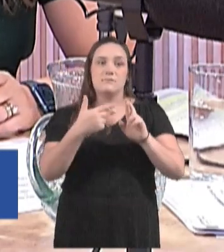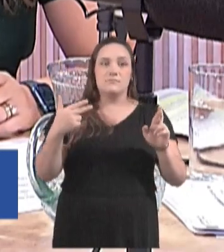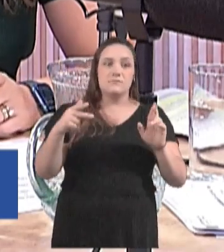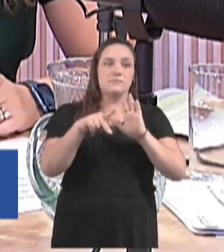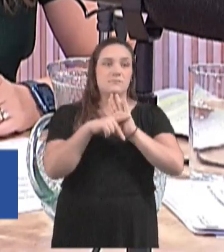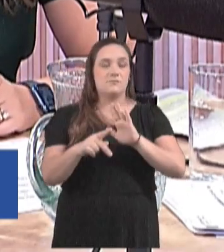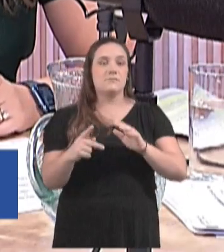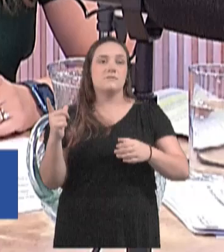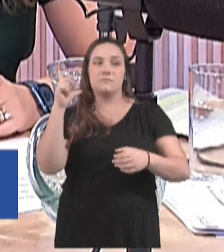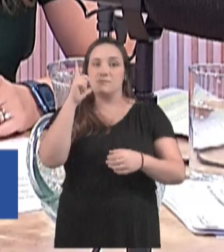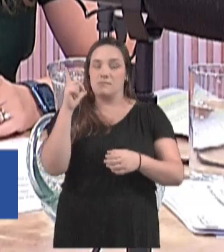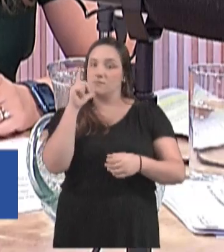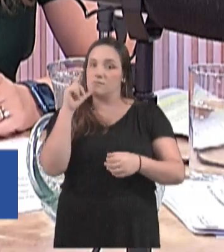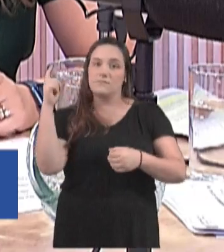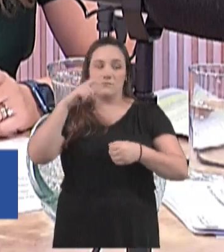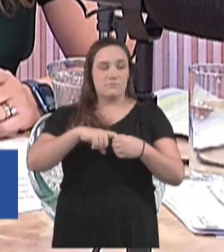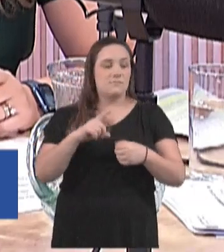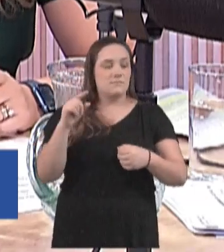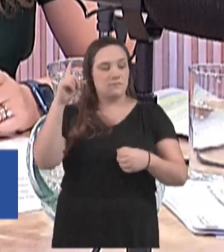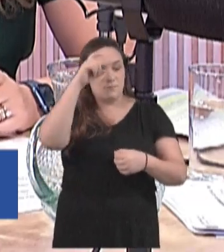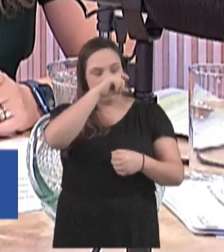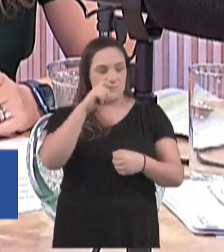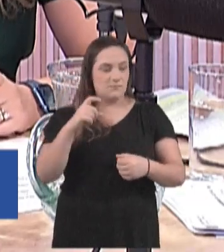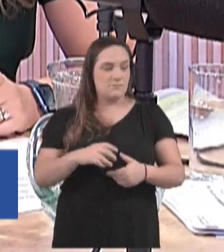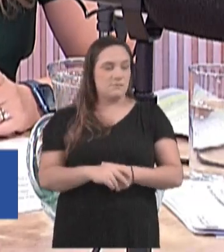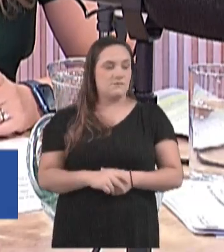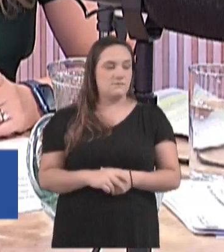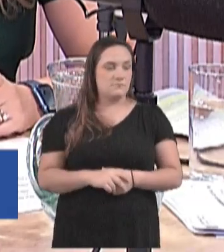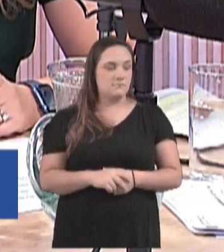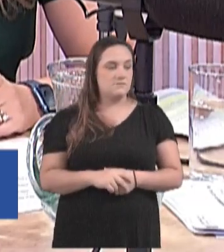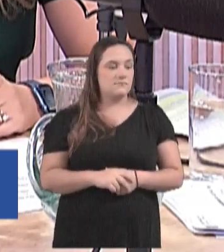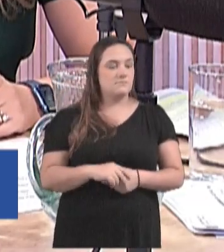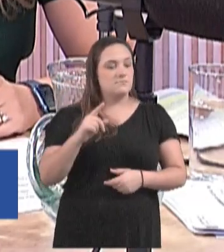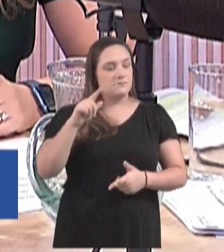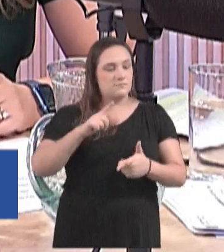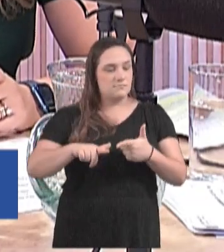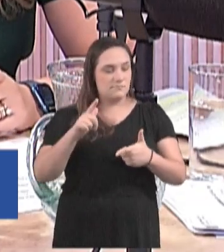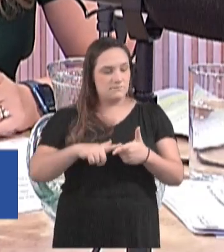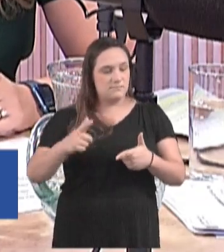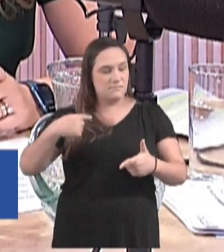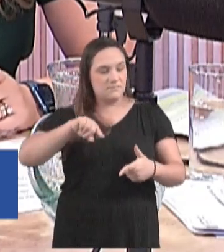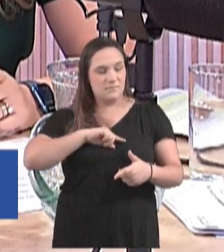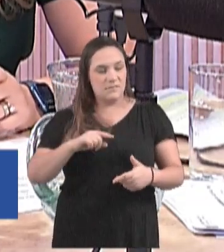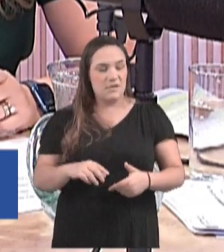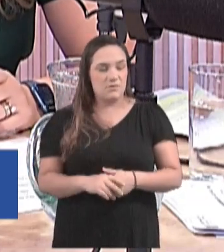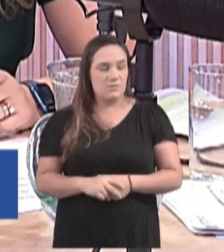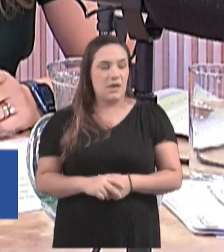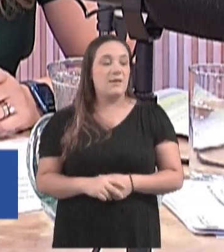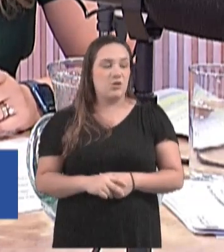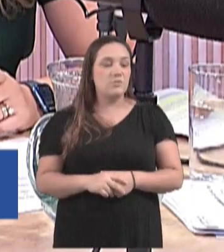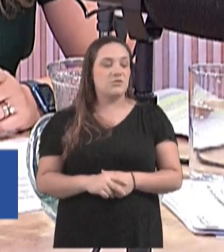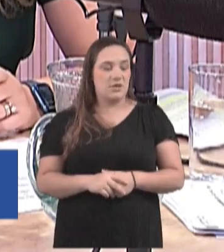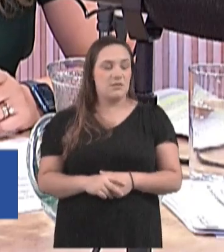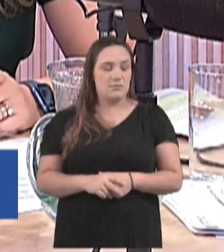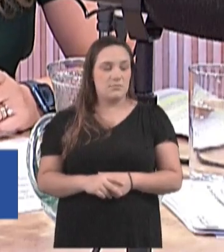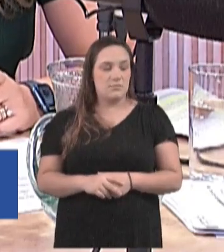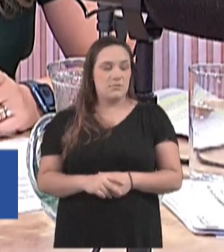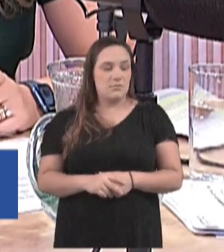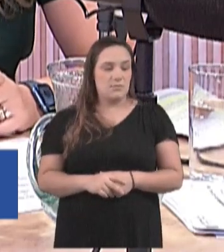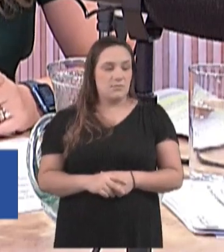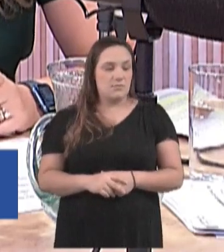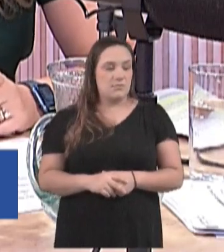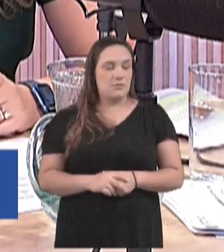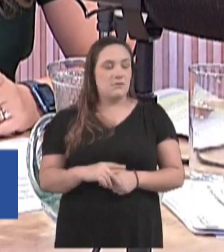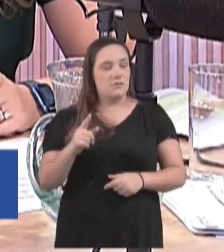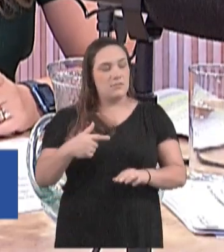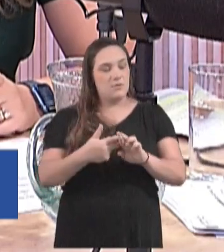uma recuperação é muito caro e muito difícil também. Então, são esses problemas que a gente vê mais atual, assim, de